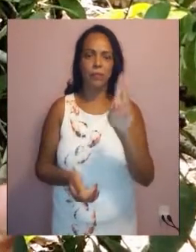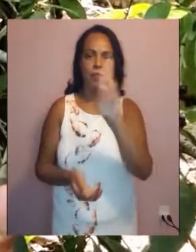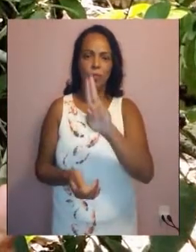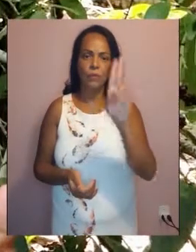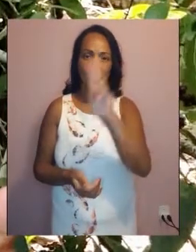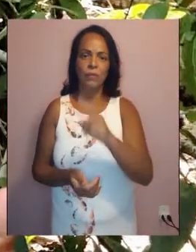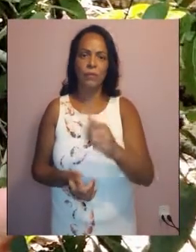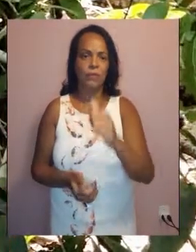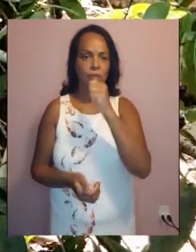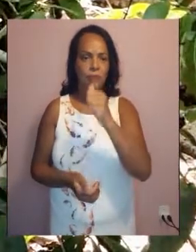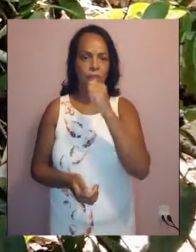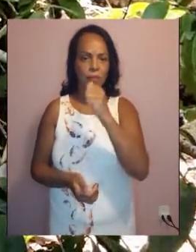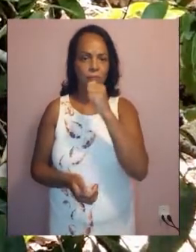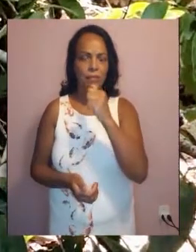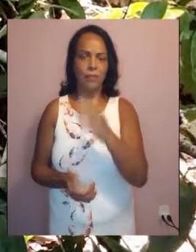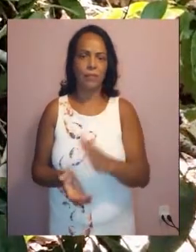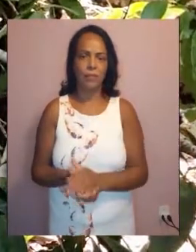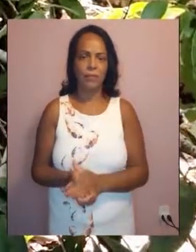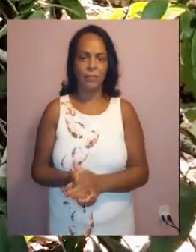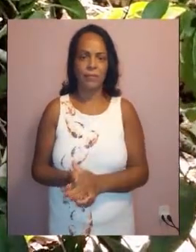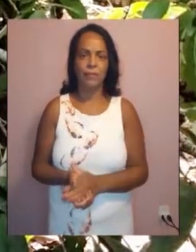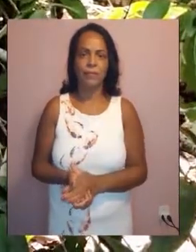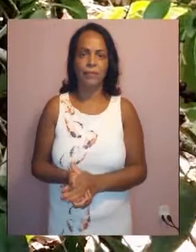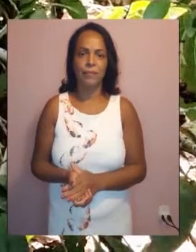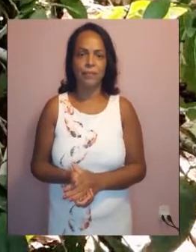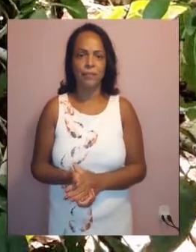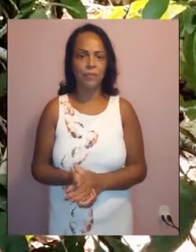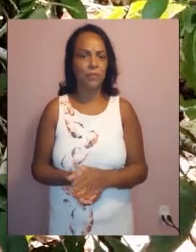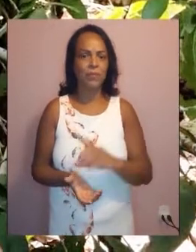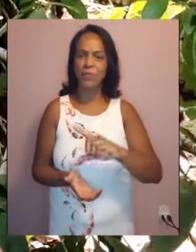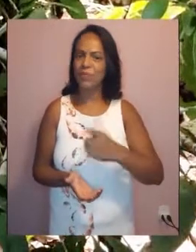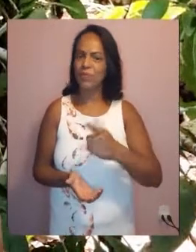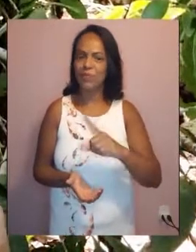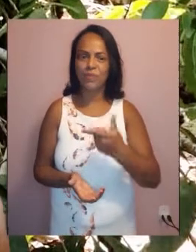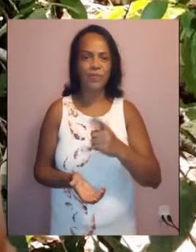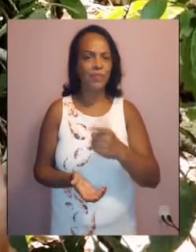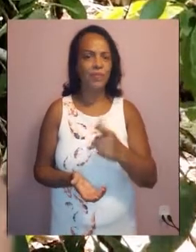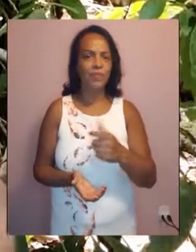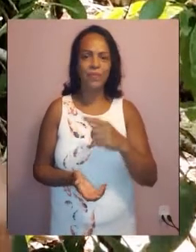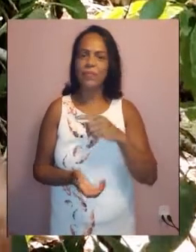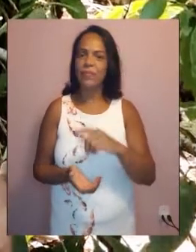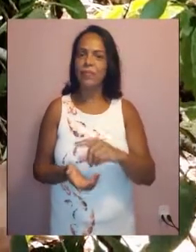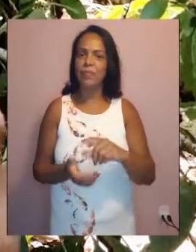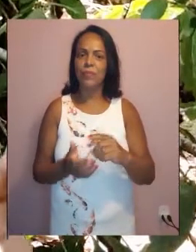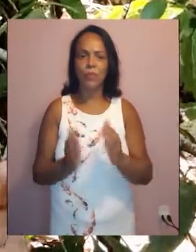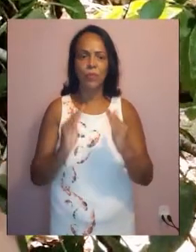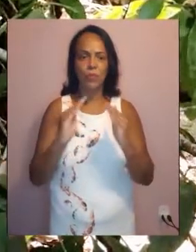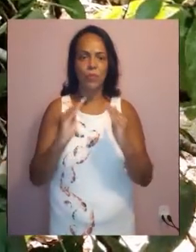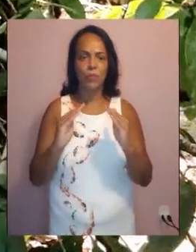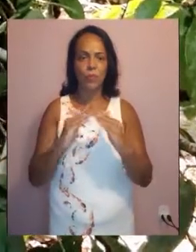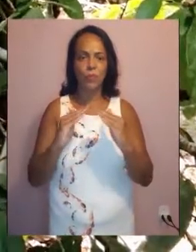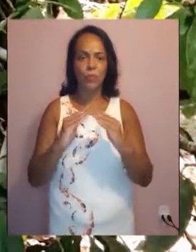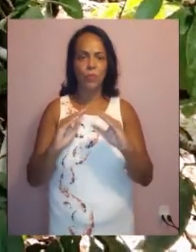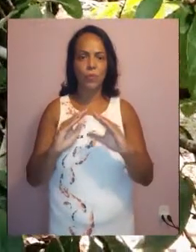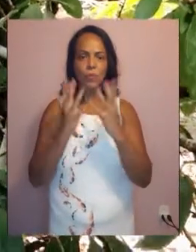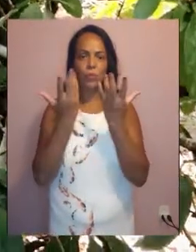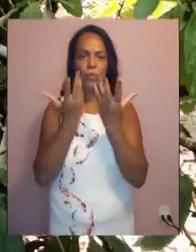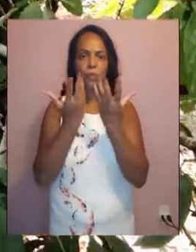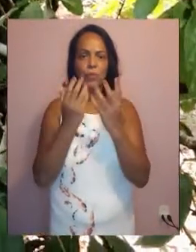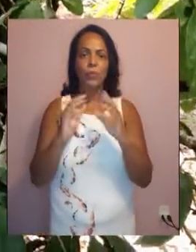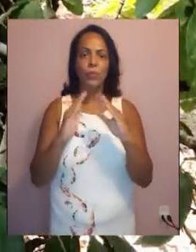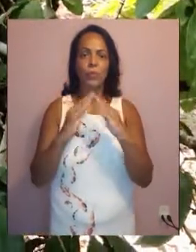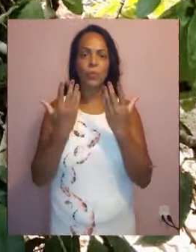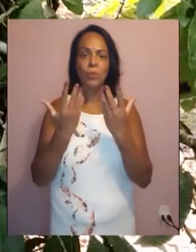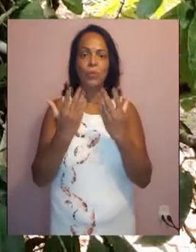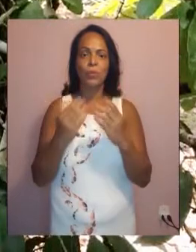ayahuasca. Então não foi em nenhuma aldeia que ele teve a sua iniciação.